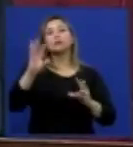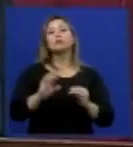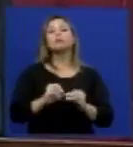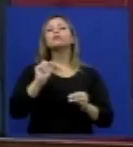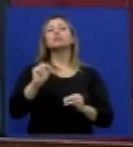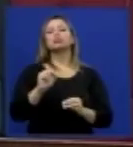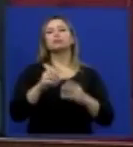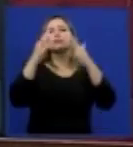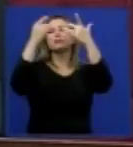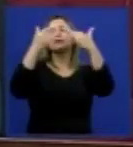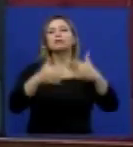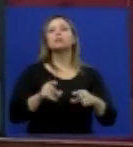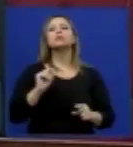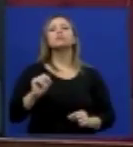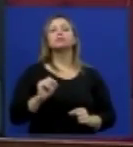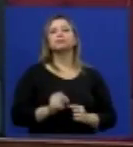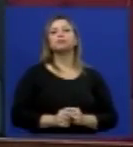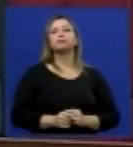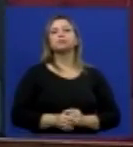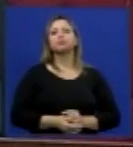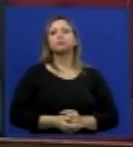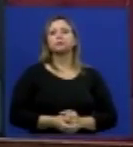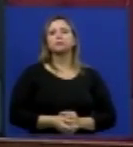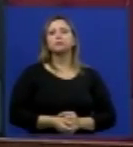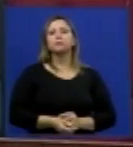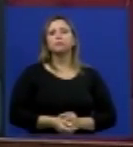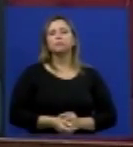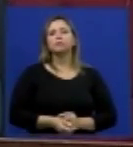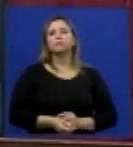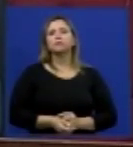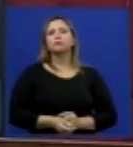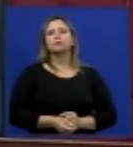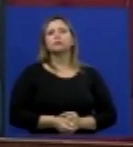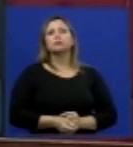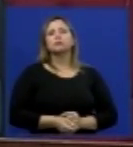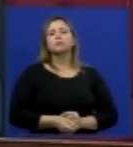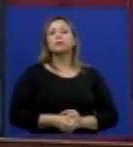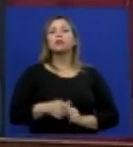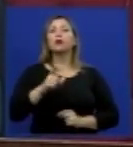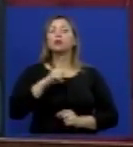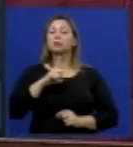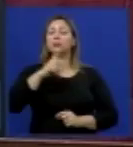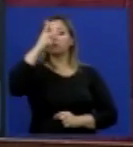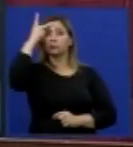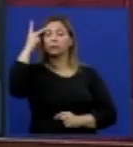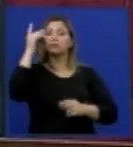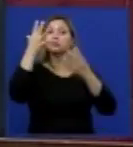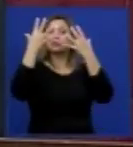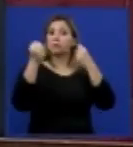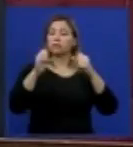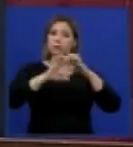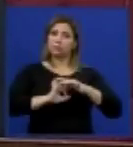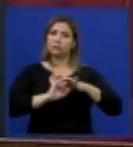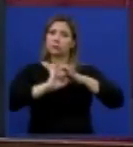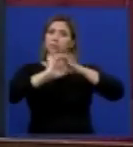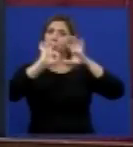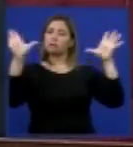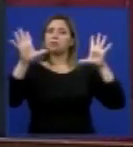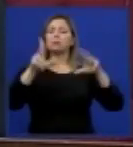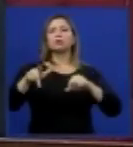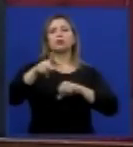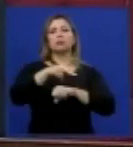painel foi no sentido de que a permissão de importação dos